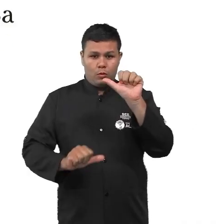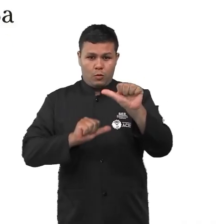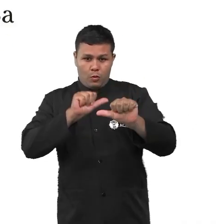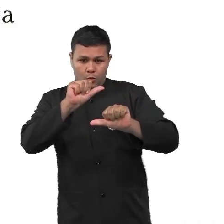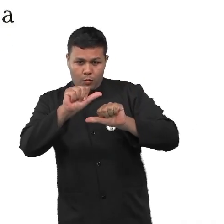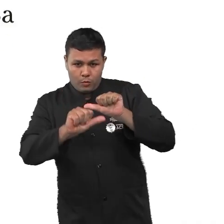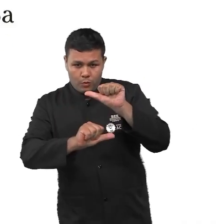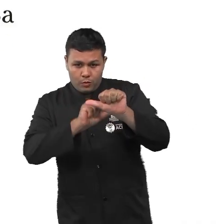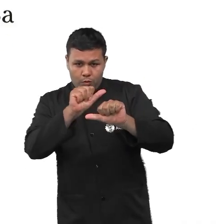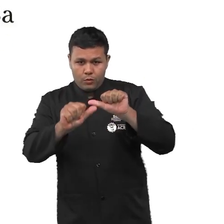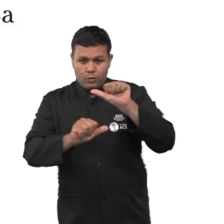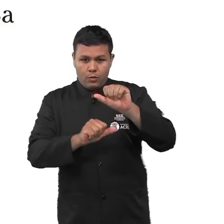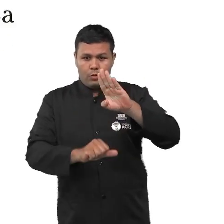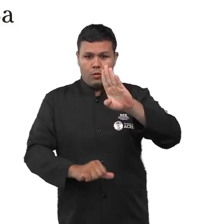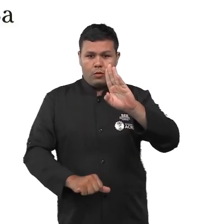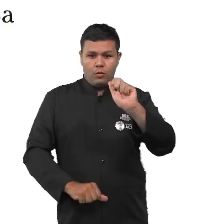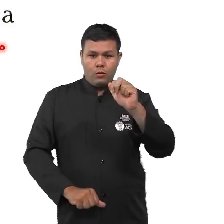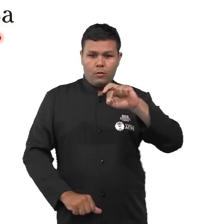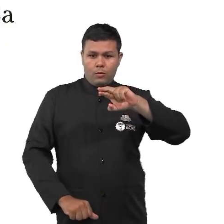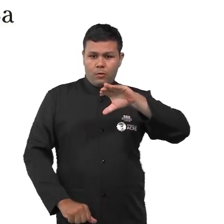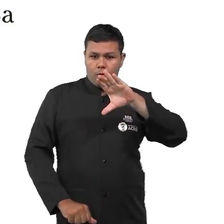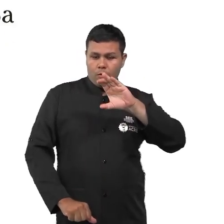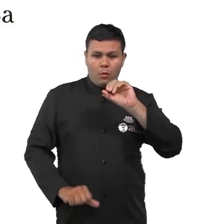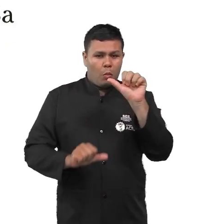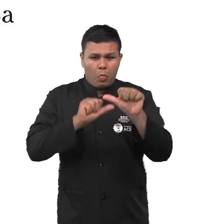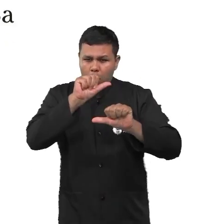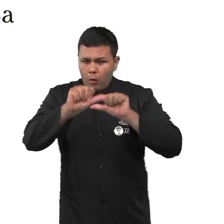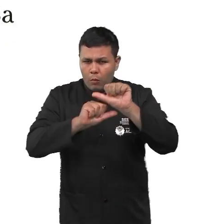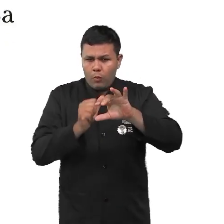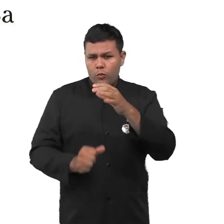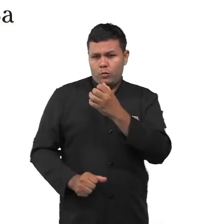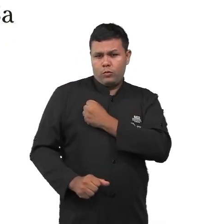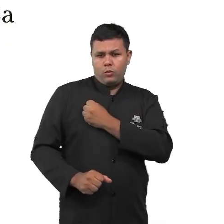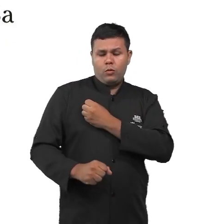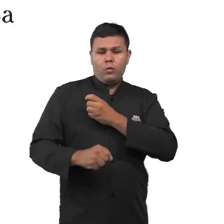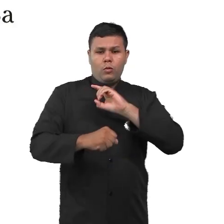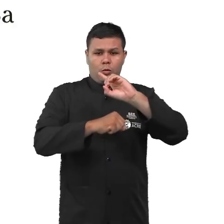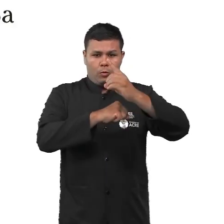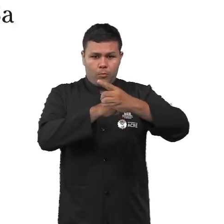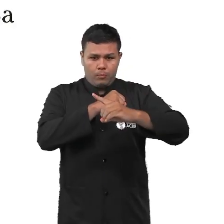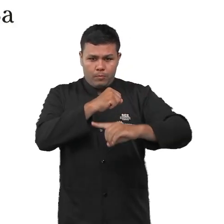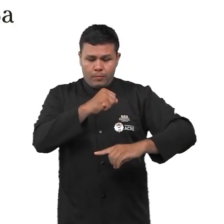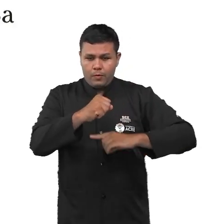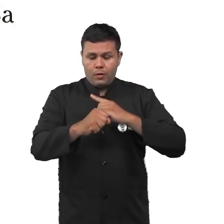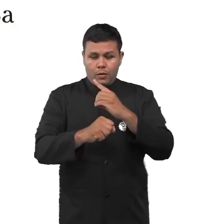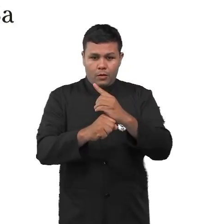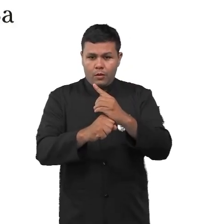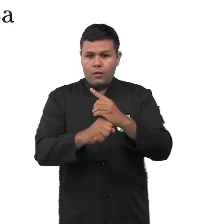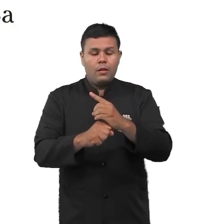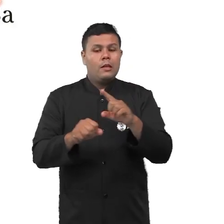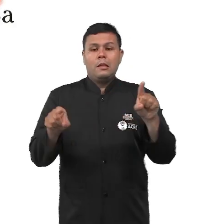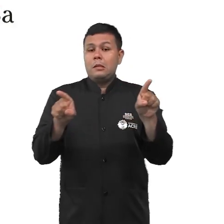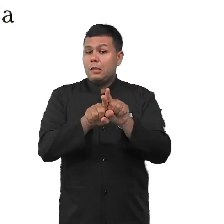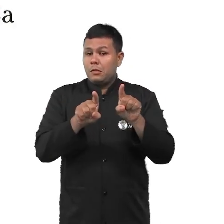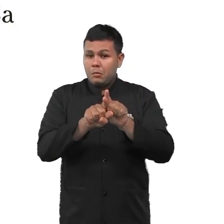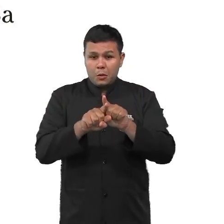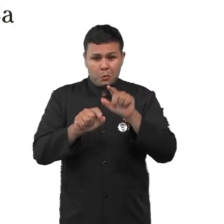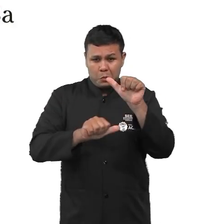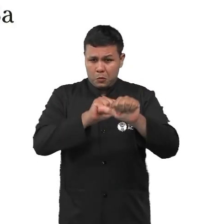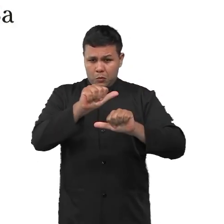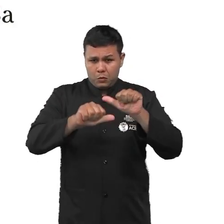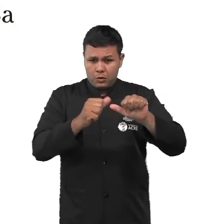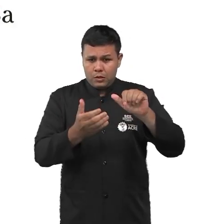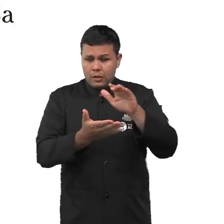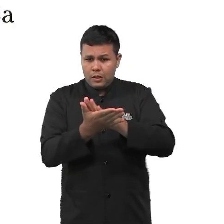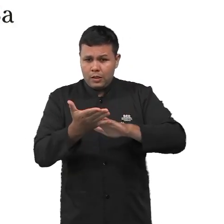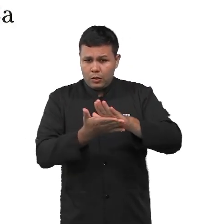bário, não muda o número atômico, 56, 56, não muda o número de massa, 137, 137, porque